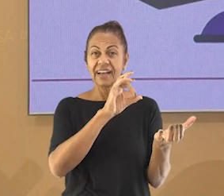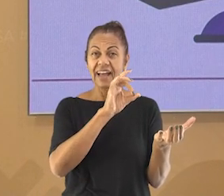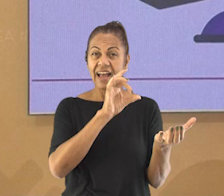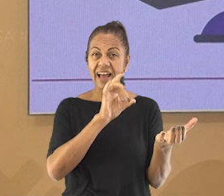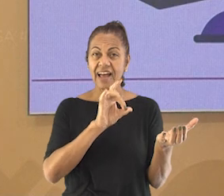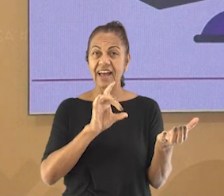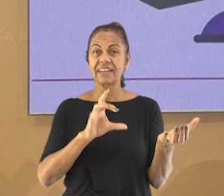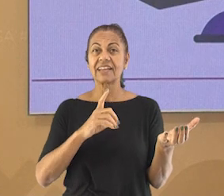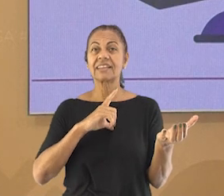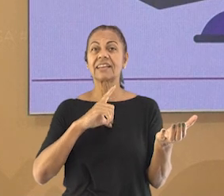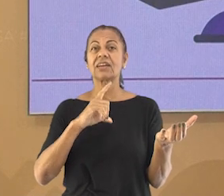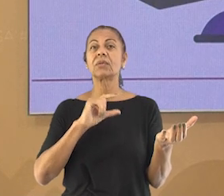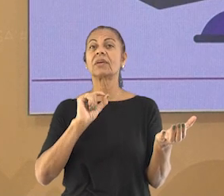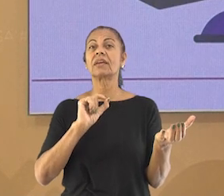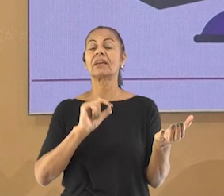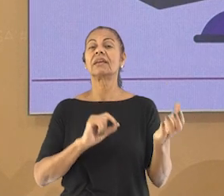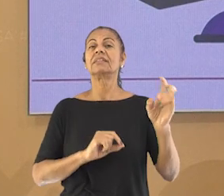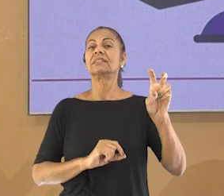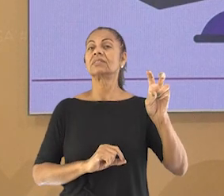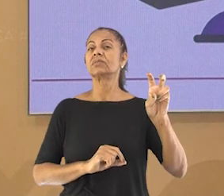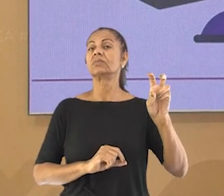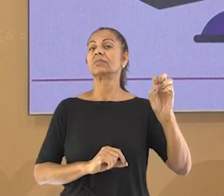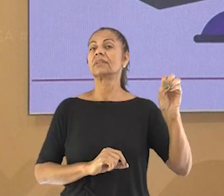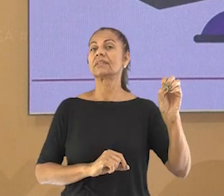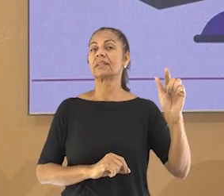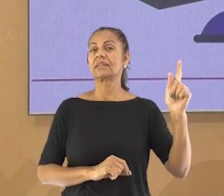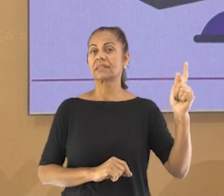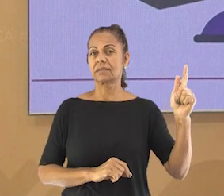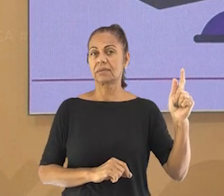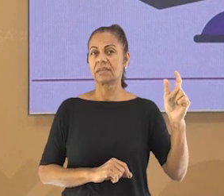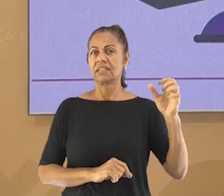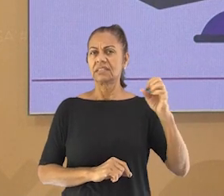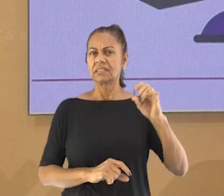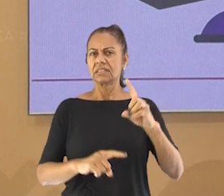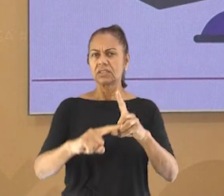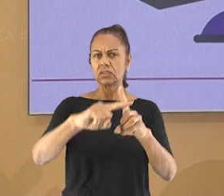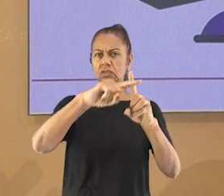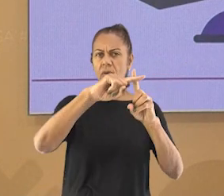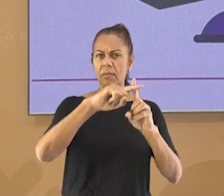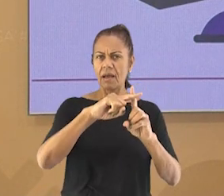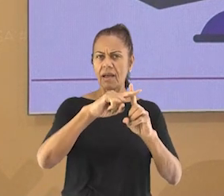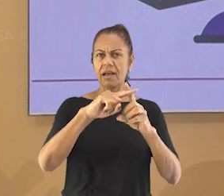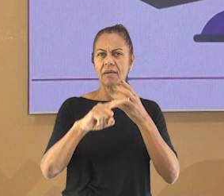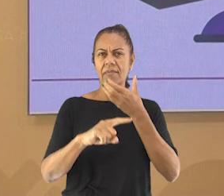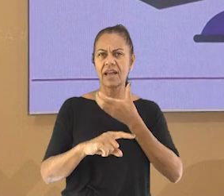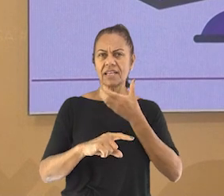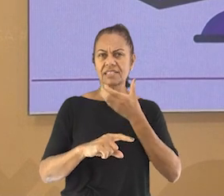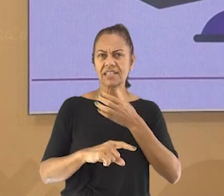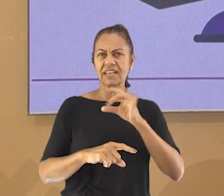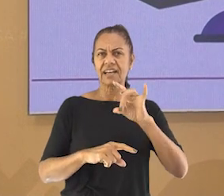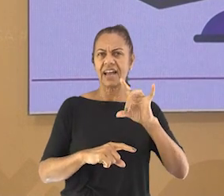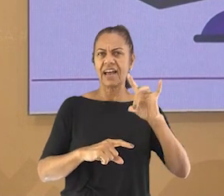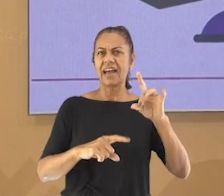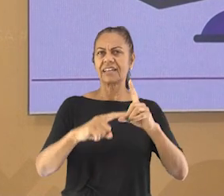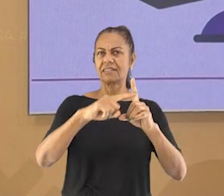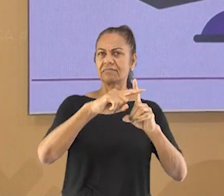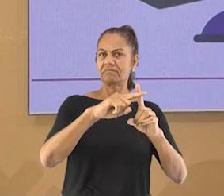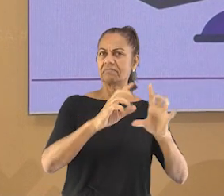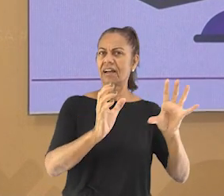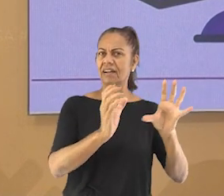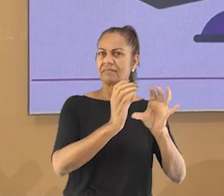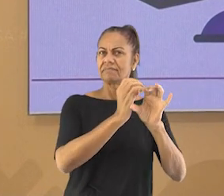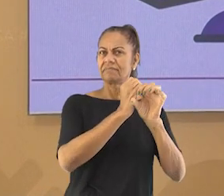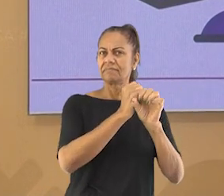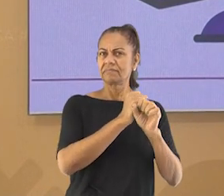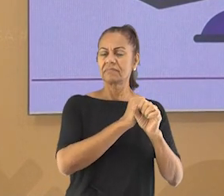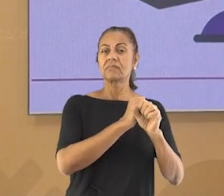de 50 gramas. Se somarmos a massa de cada maçã, temos então no total 200